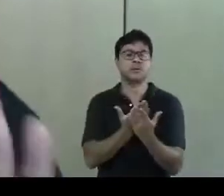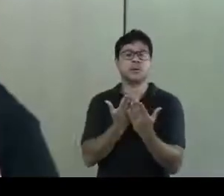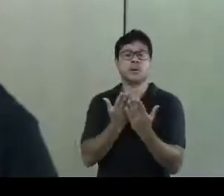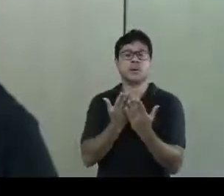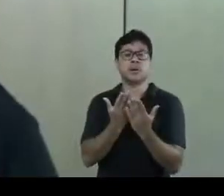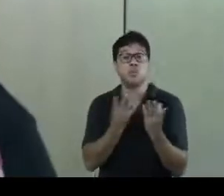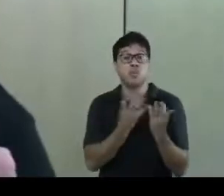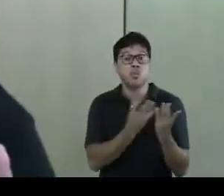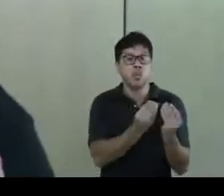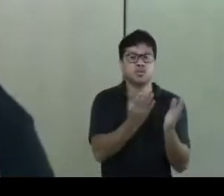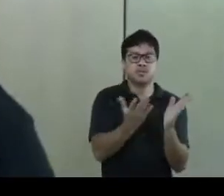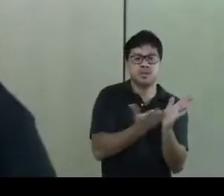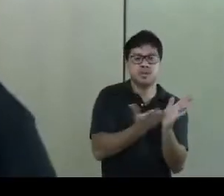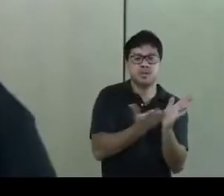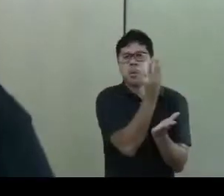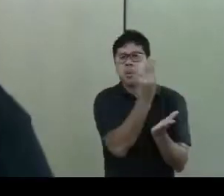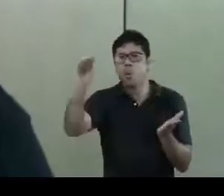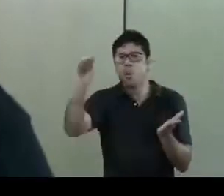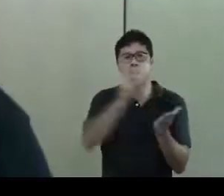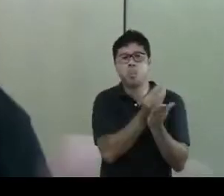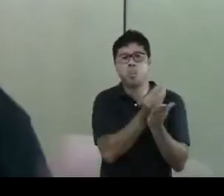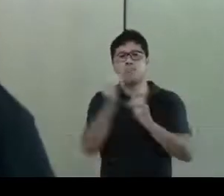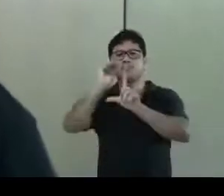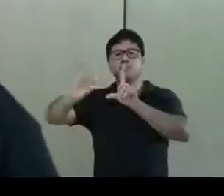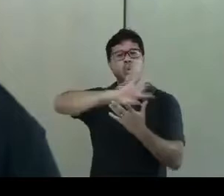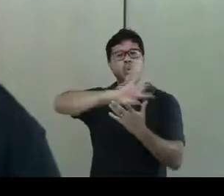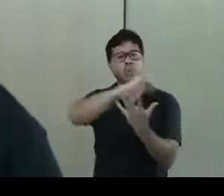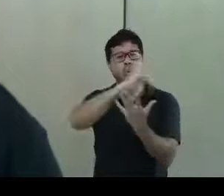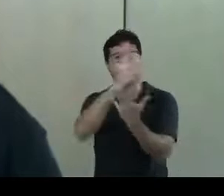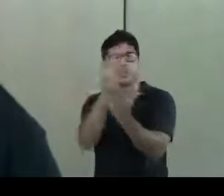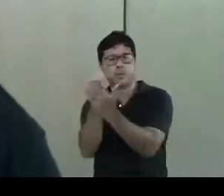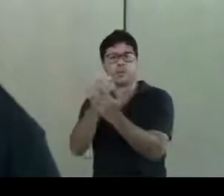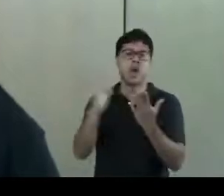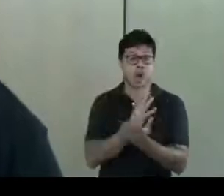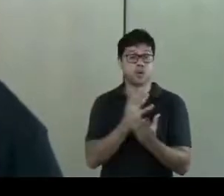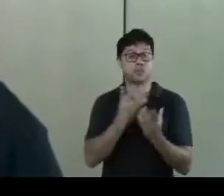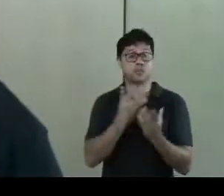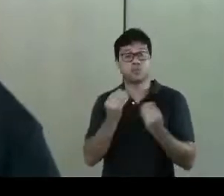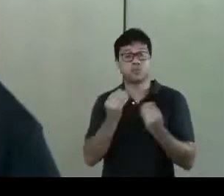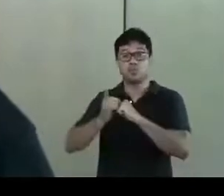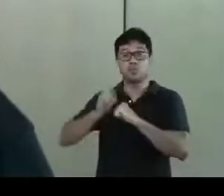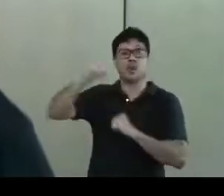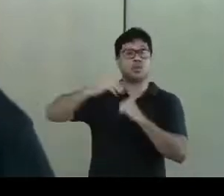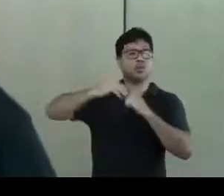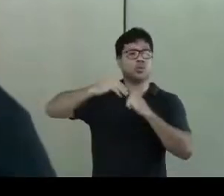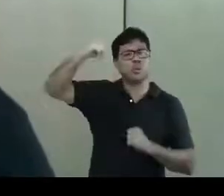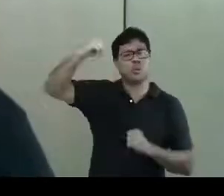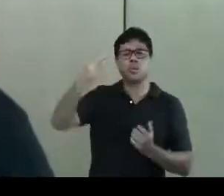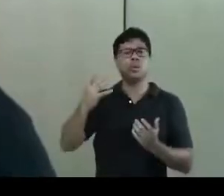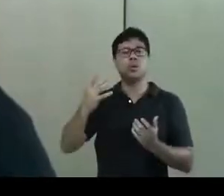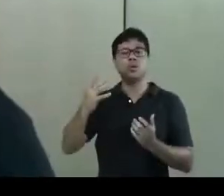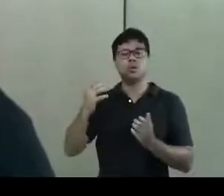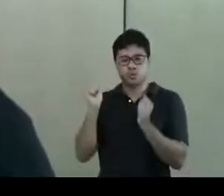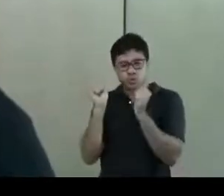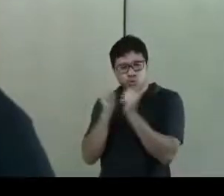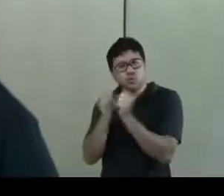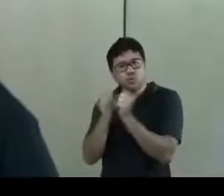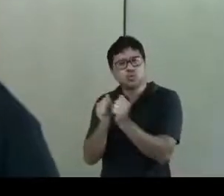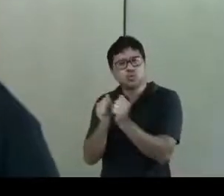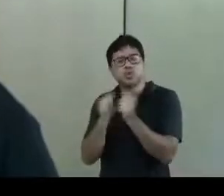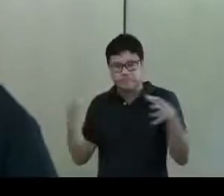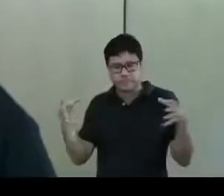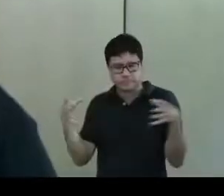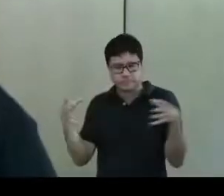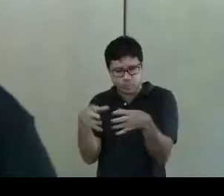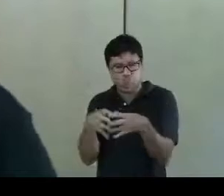grande volume, que talvez precisássemos de alguns doutorados e alguns mestrados sequentes para poder